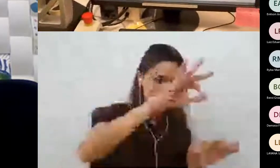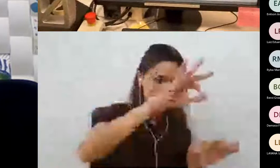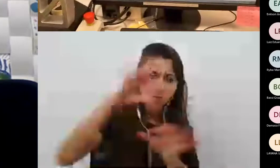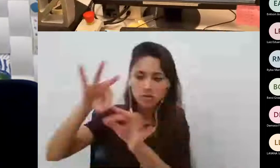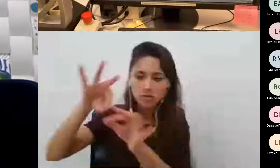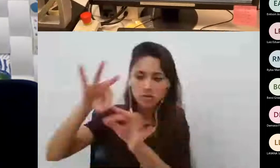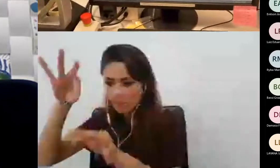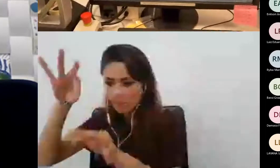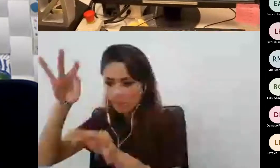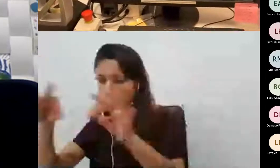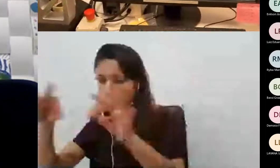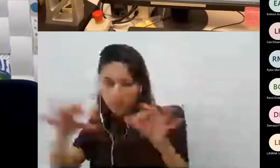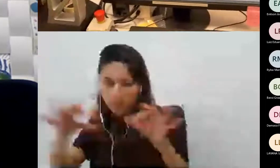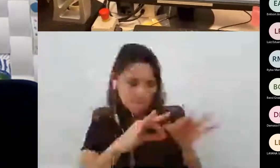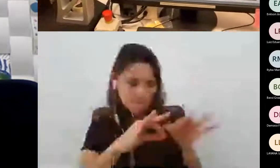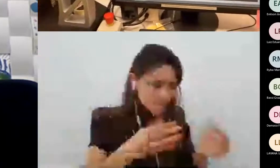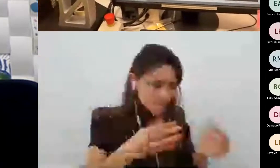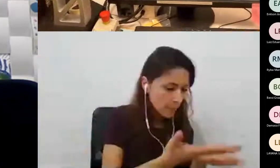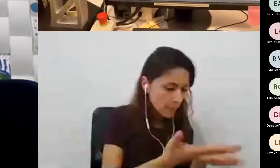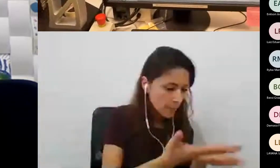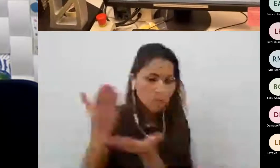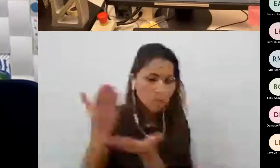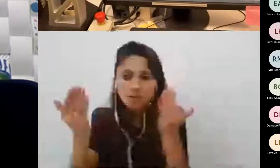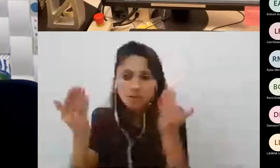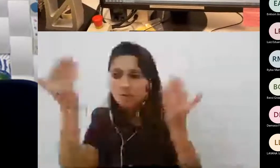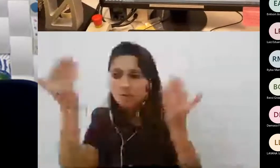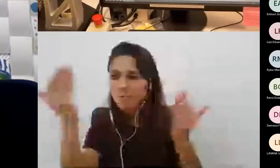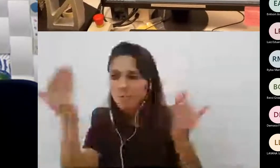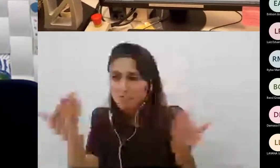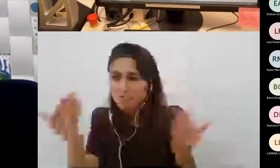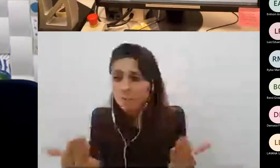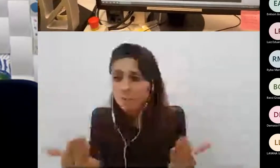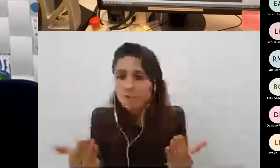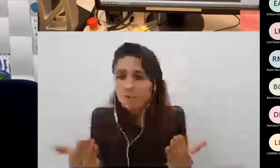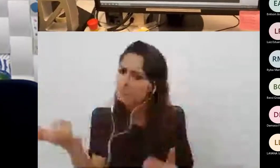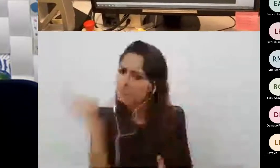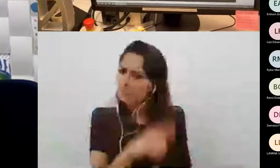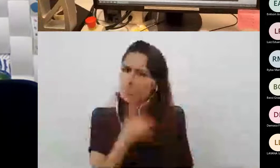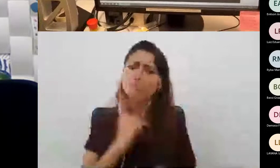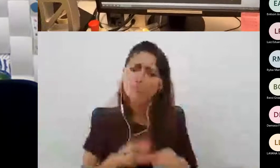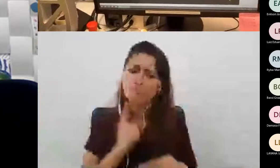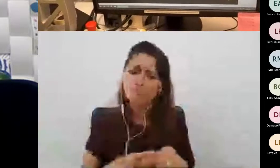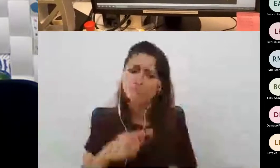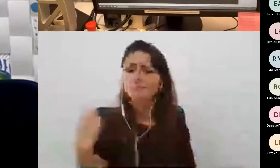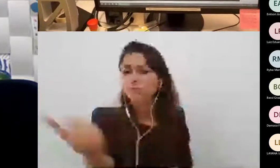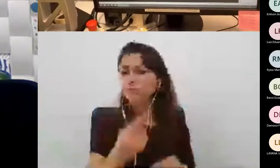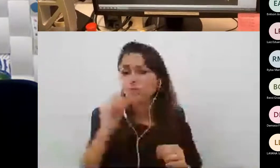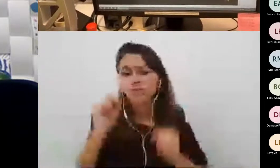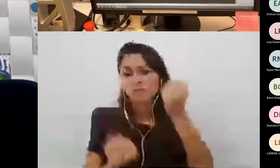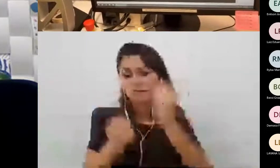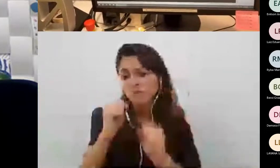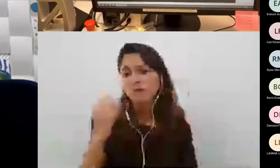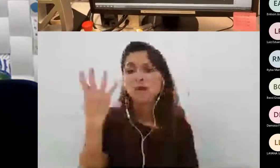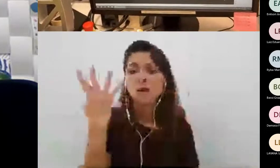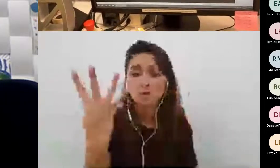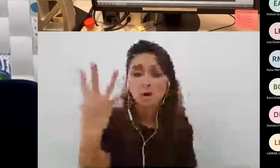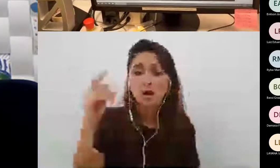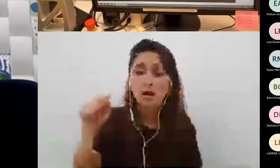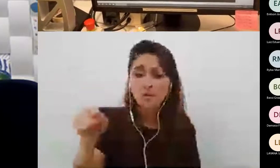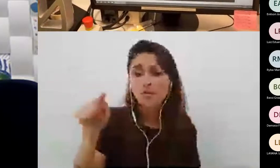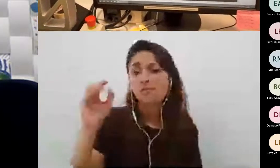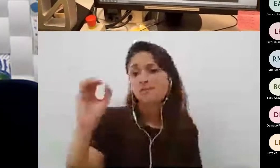para a gente fazer esse conceito. Nós tínhamos que fazer isso separado e aí fazer cotas de tolerâncias, análises, onde a